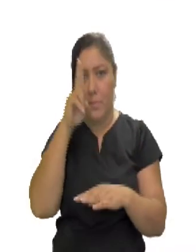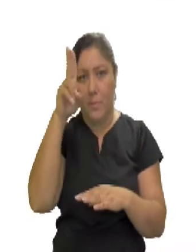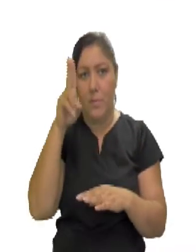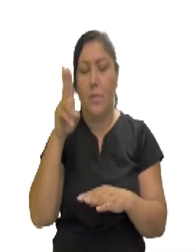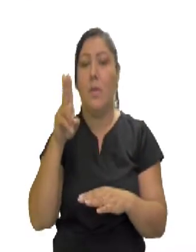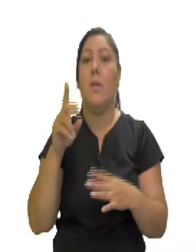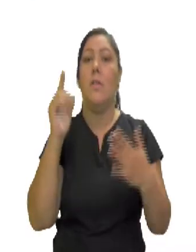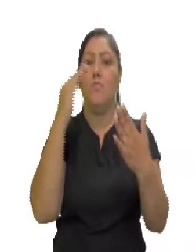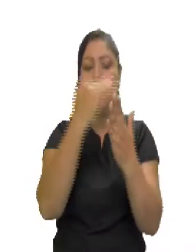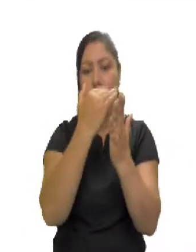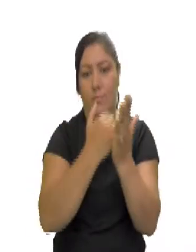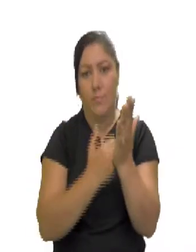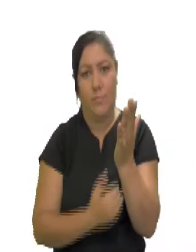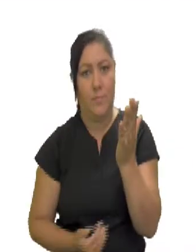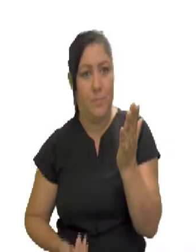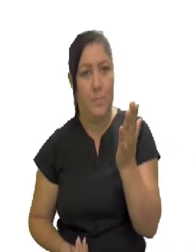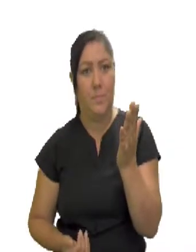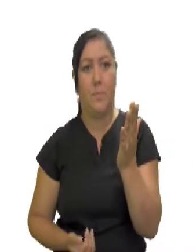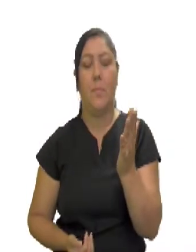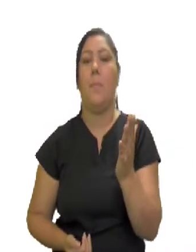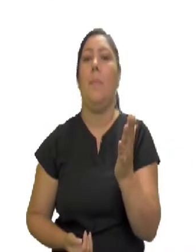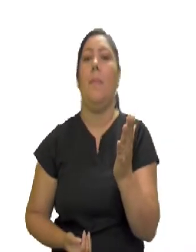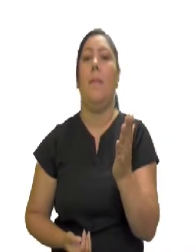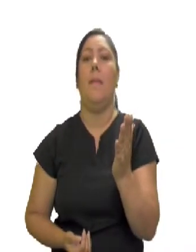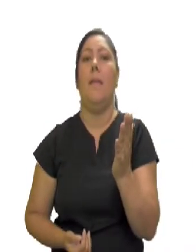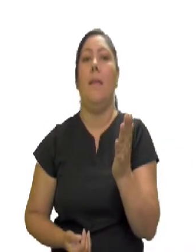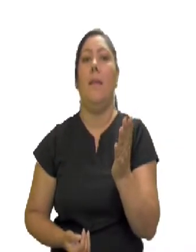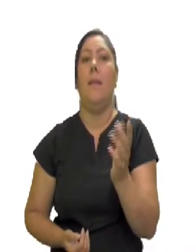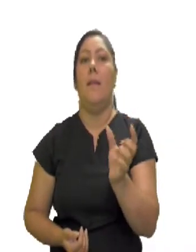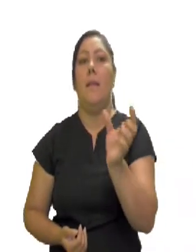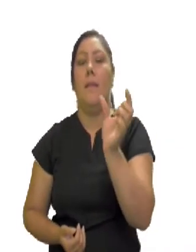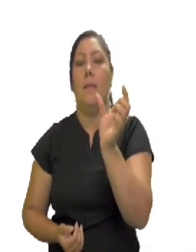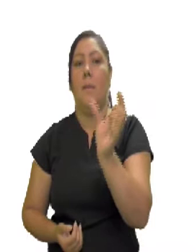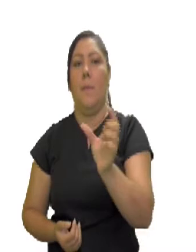oxítona, que é a última sílaba forte da palavra,